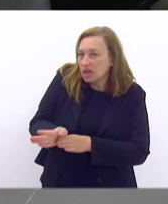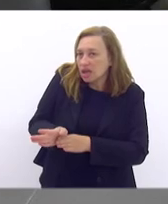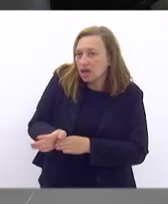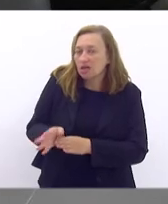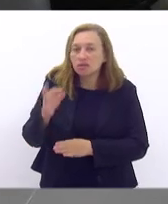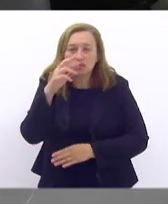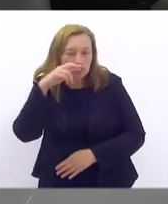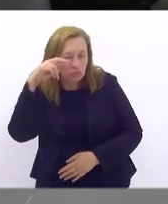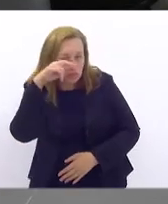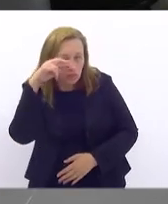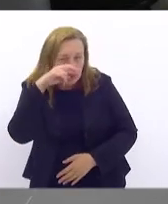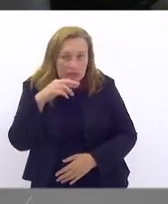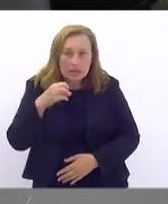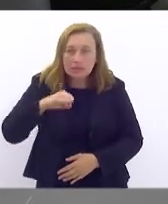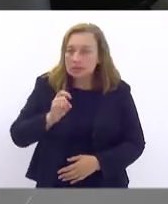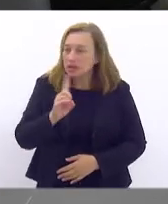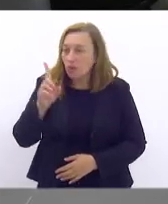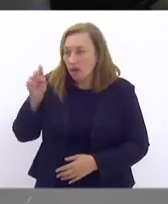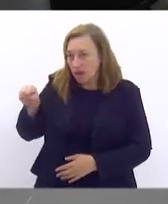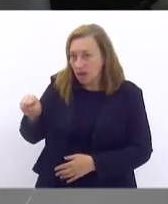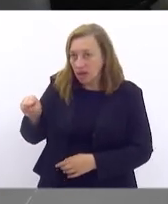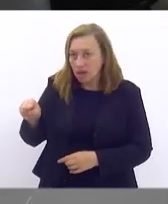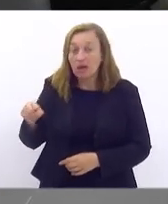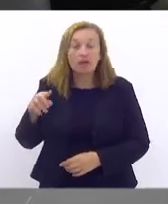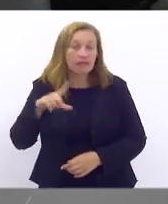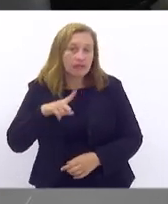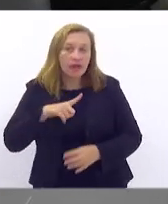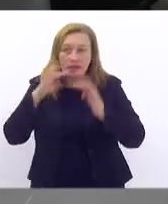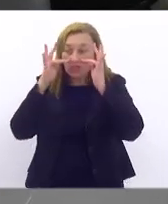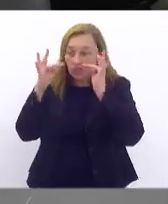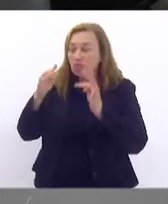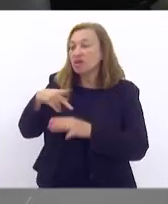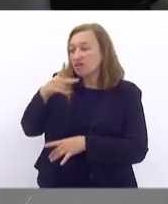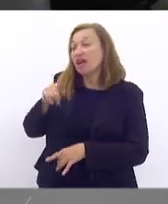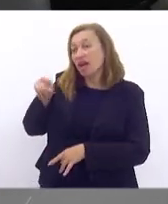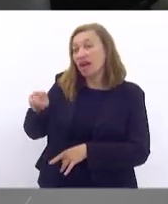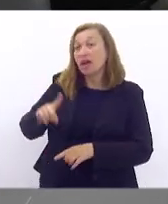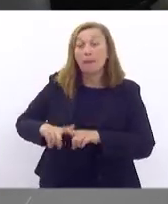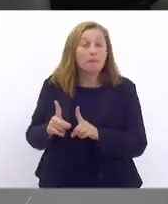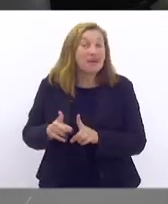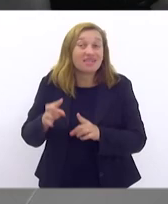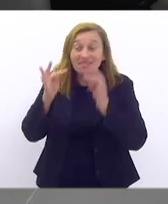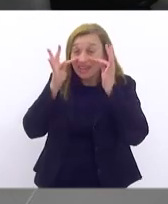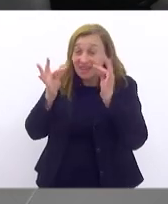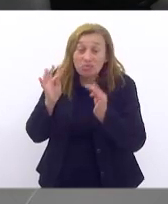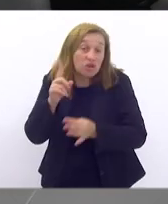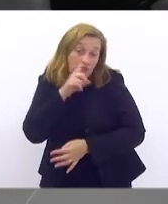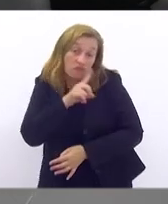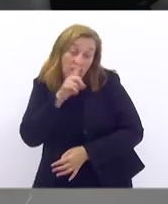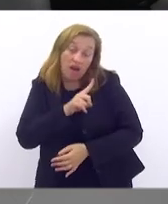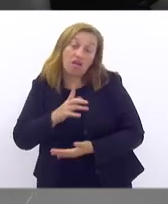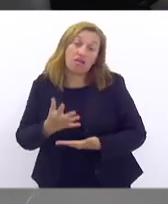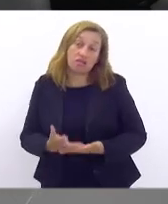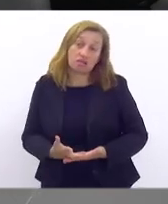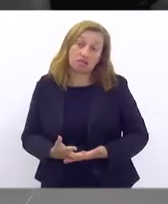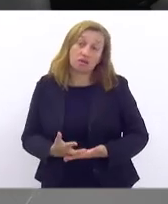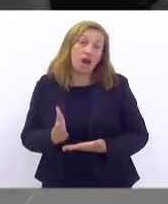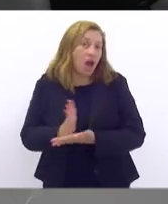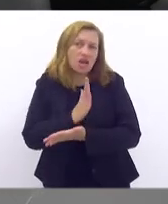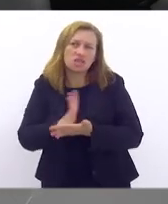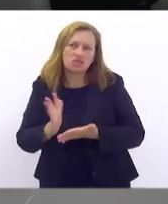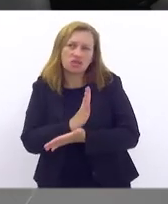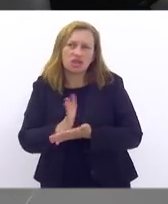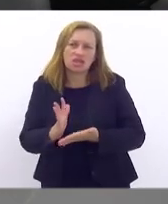investigação. Porque, se não é aquele ali, ah, tem testemunhas que dizem que foi ele. Mas a testemunha falha. Às vezes, nem